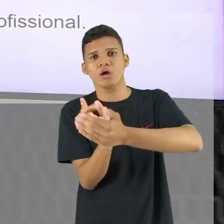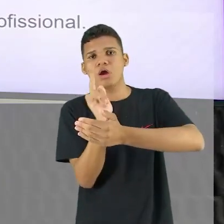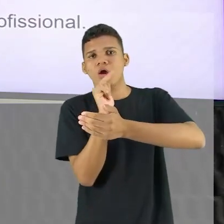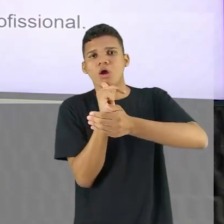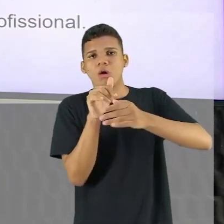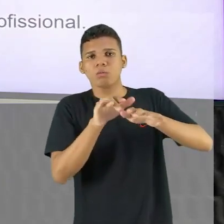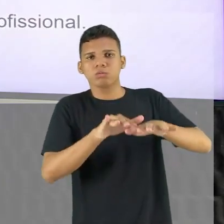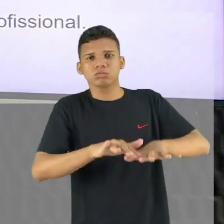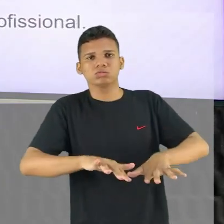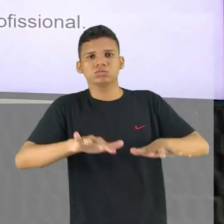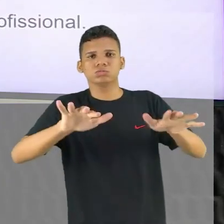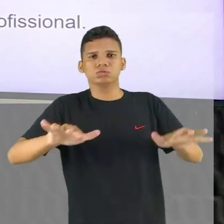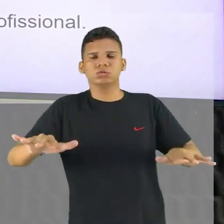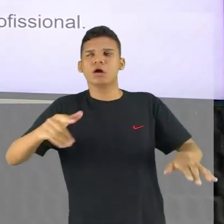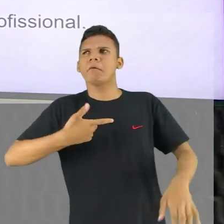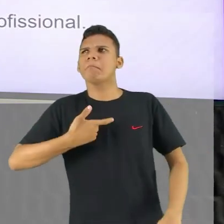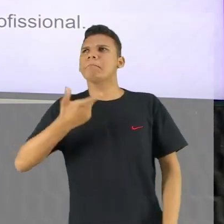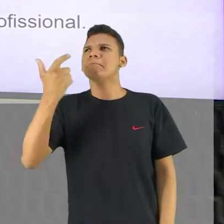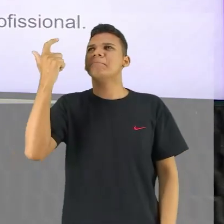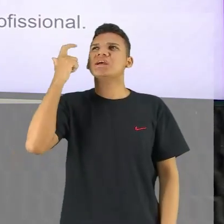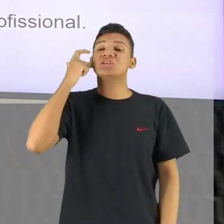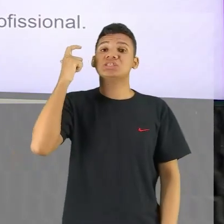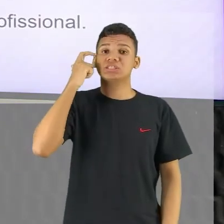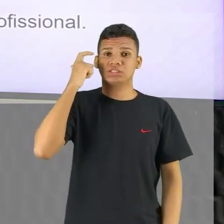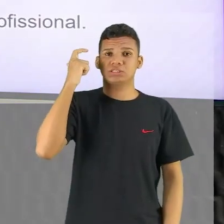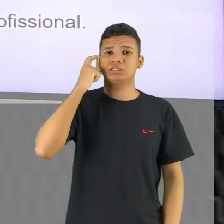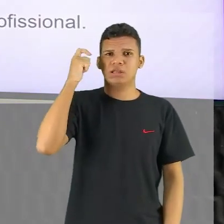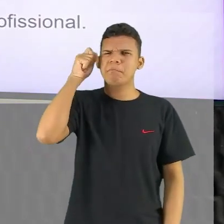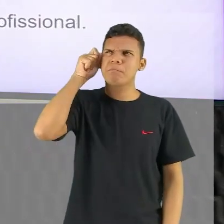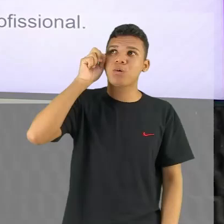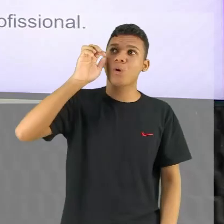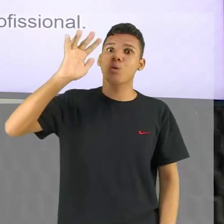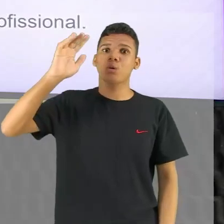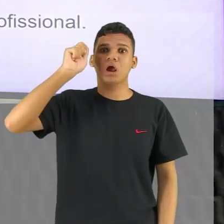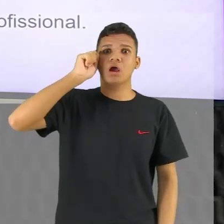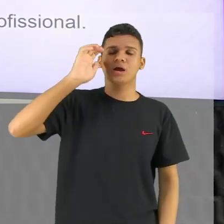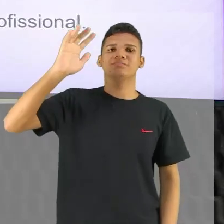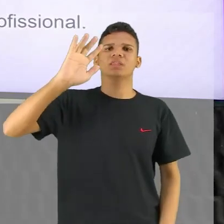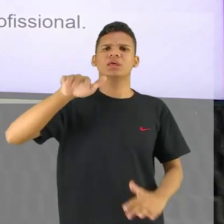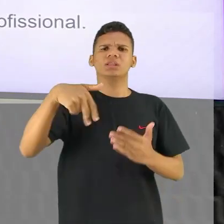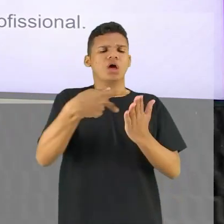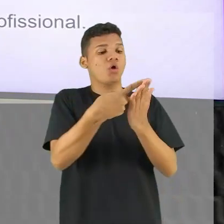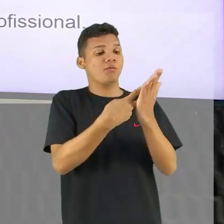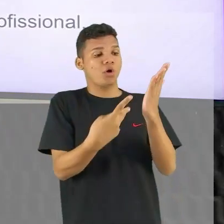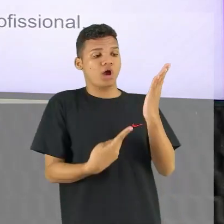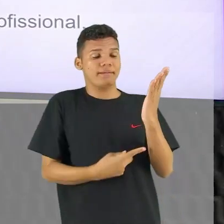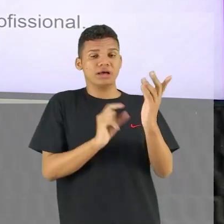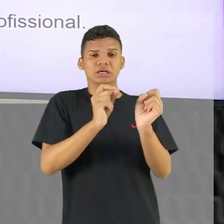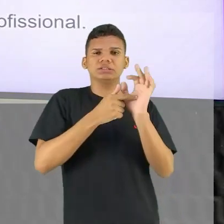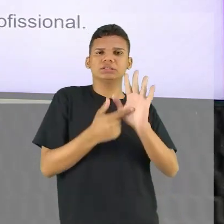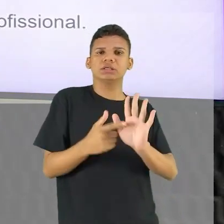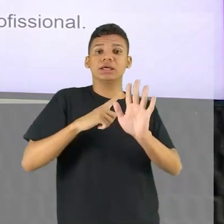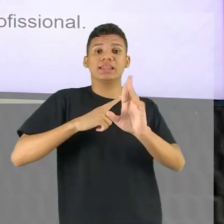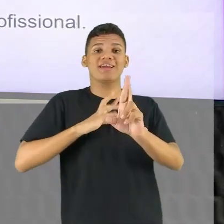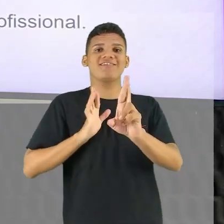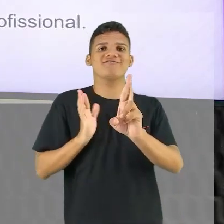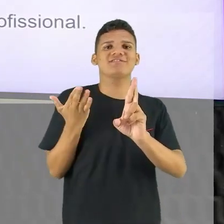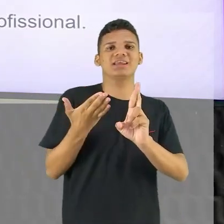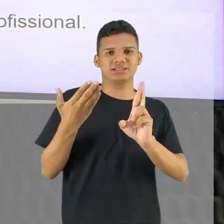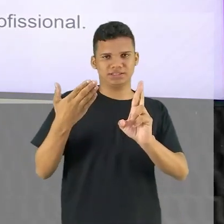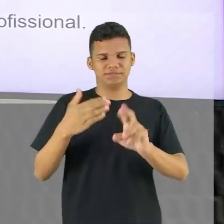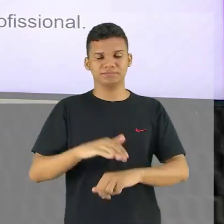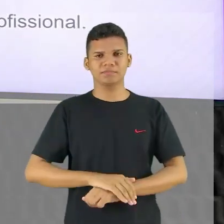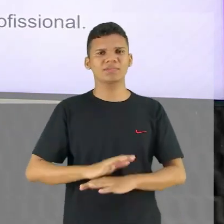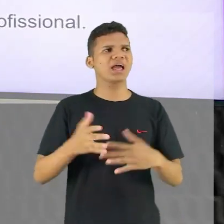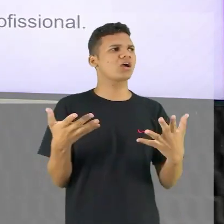ela vem na cabeça da pessoa, né, ela vem no nosso imaginário. Então, o poema está fazendo alusão, está fazendo referência a isso. Então,